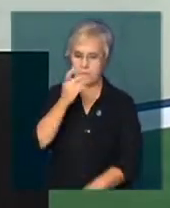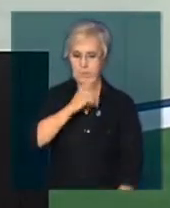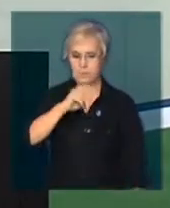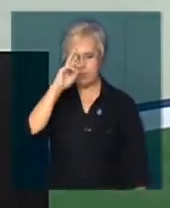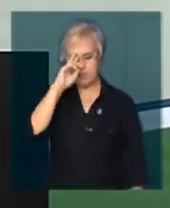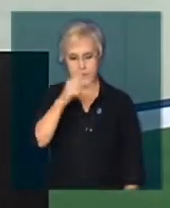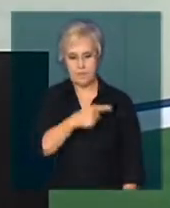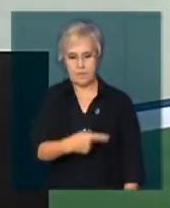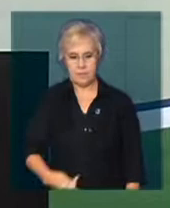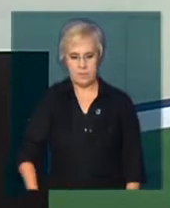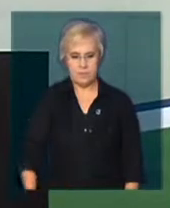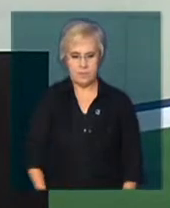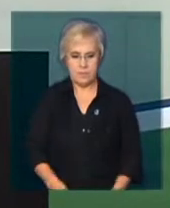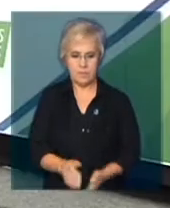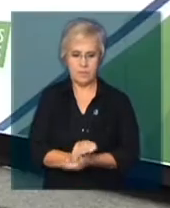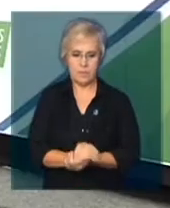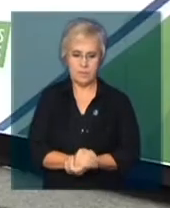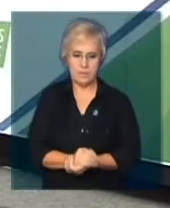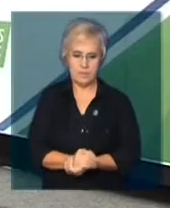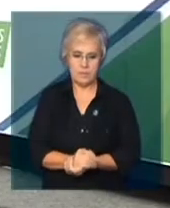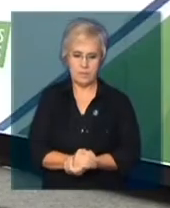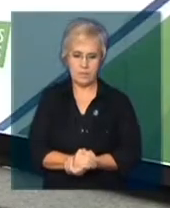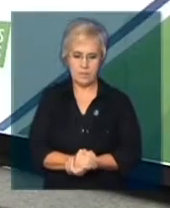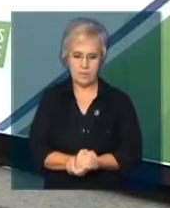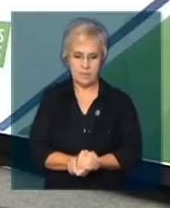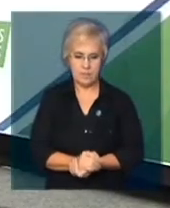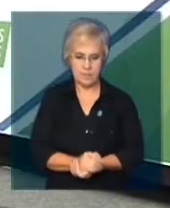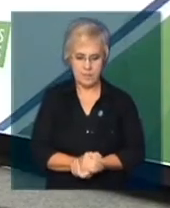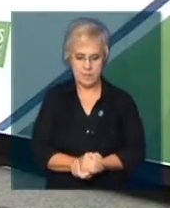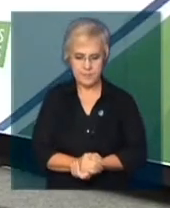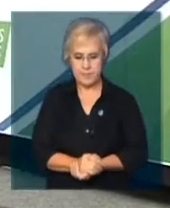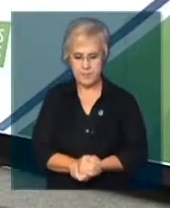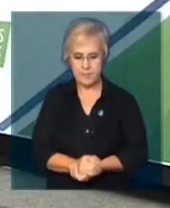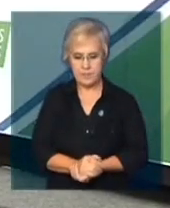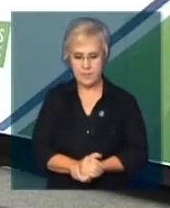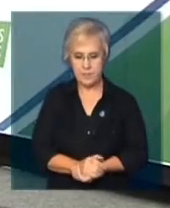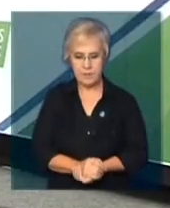que é até botafoguense com essa determinação do senhor aí. Muito obrigado.